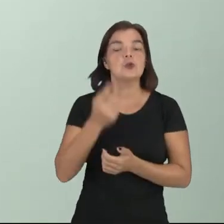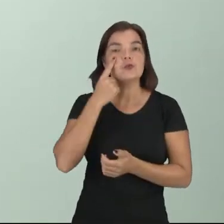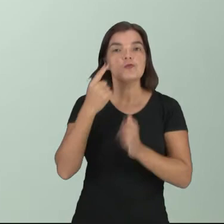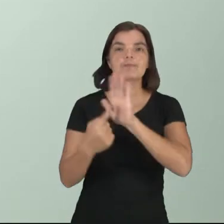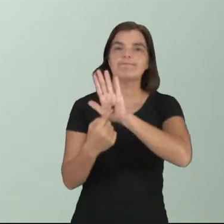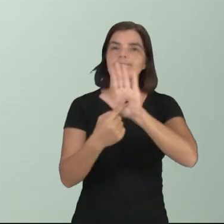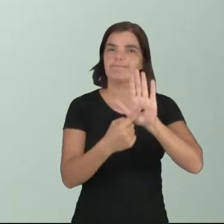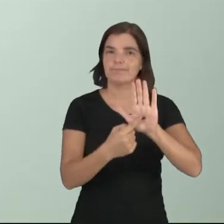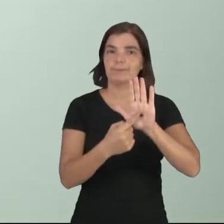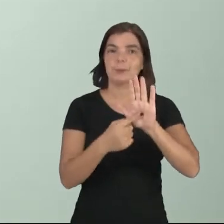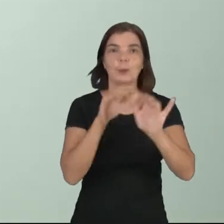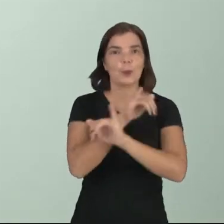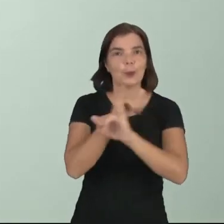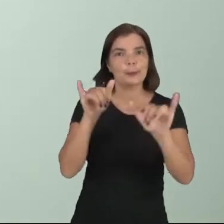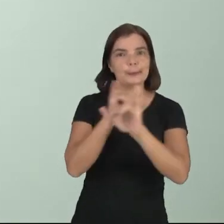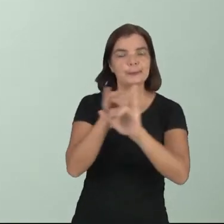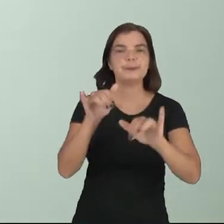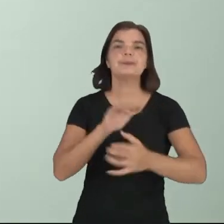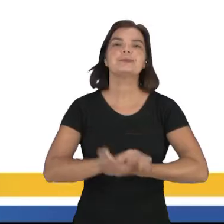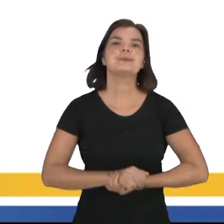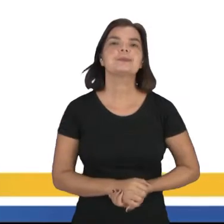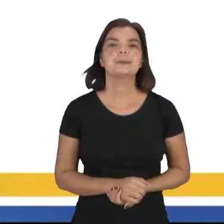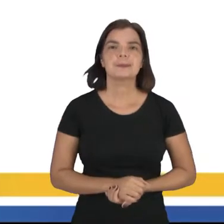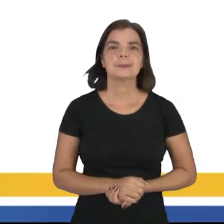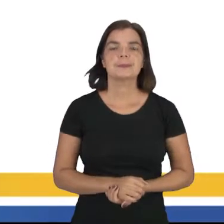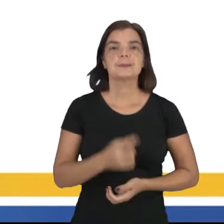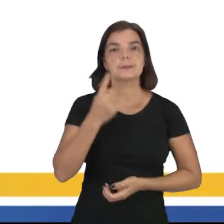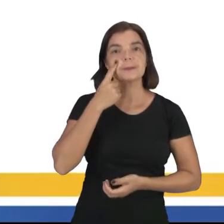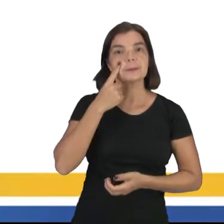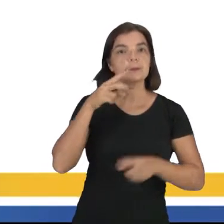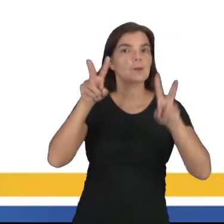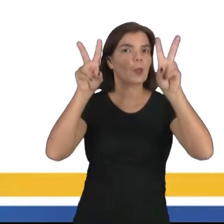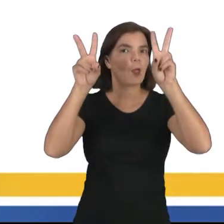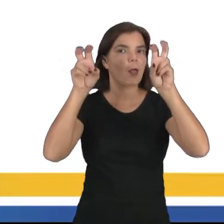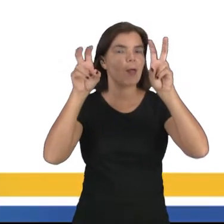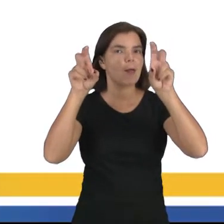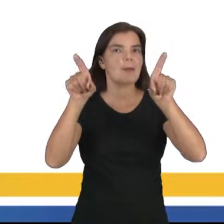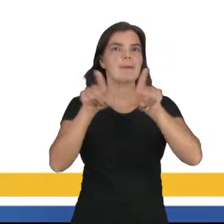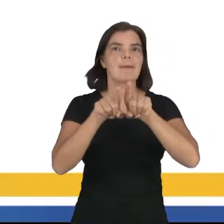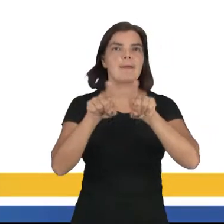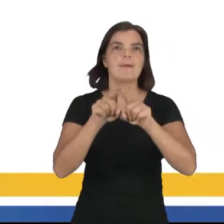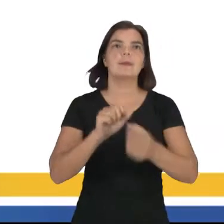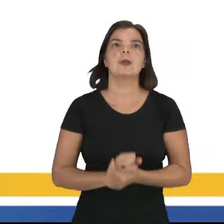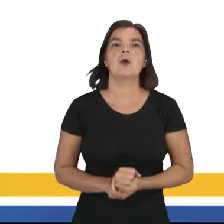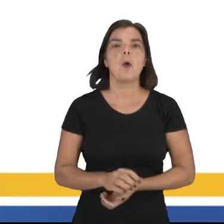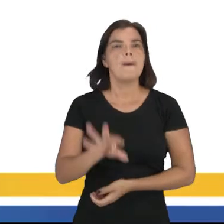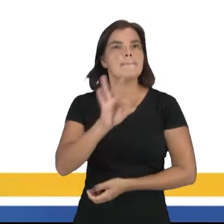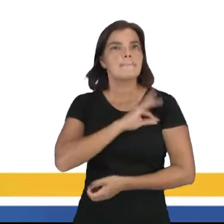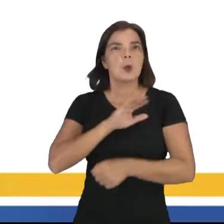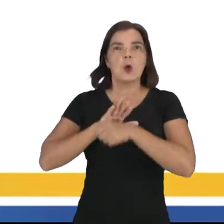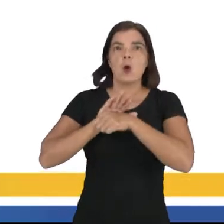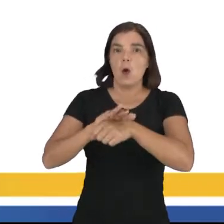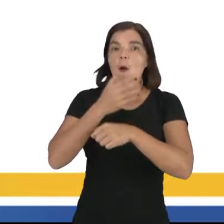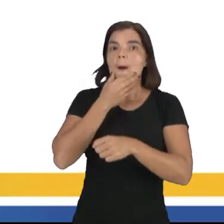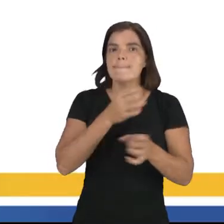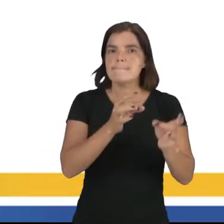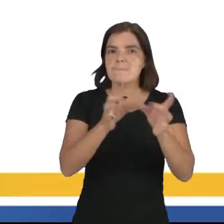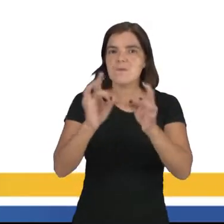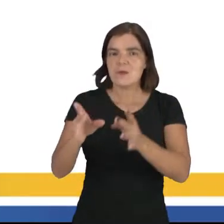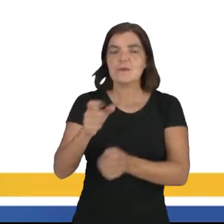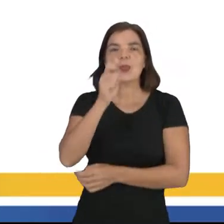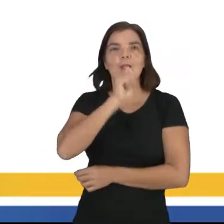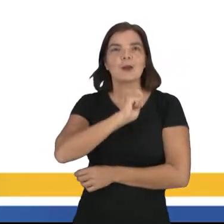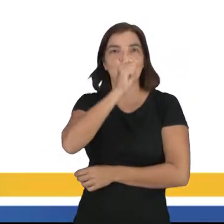uma manchete, de uma notícia. Vamos lá. Vamos ler o título e a linha fina. Policial ajuda homem a